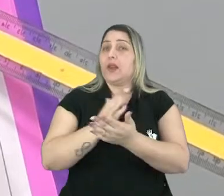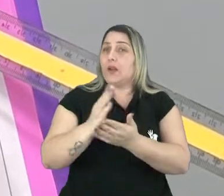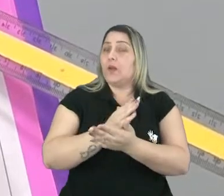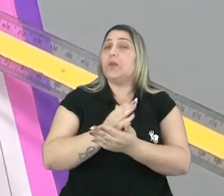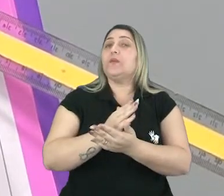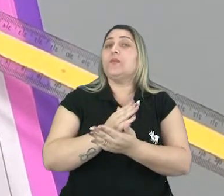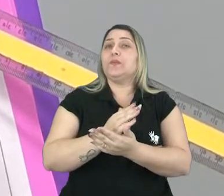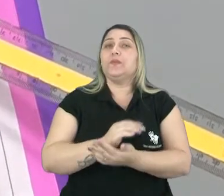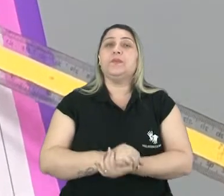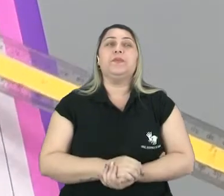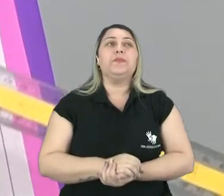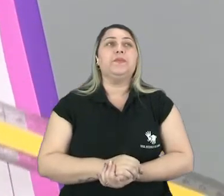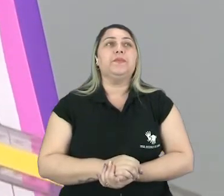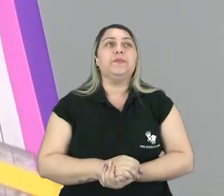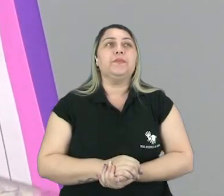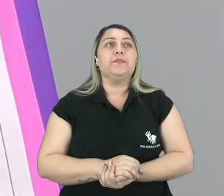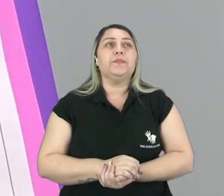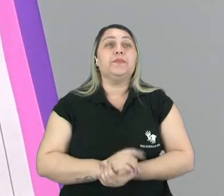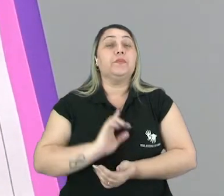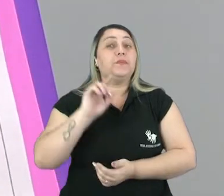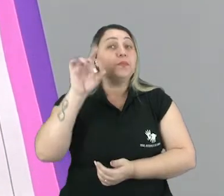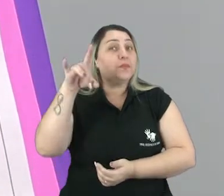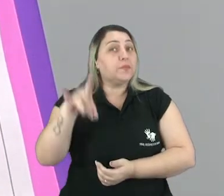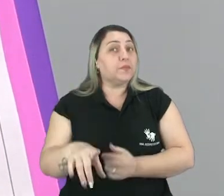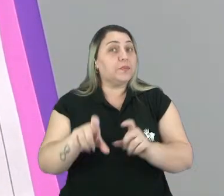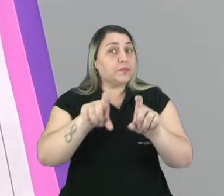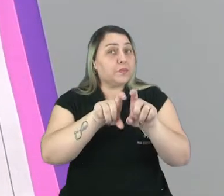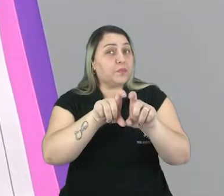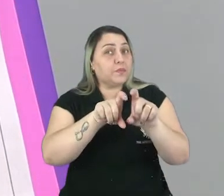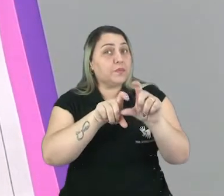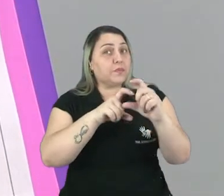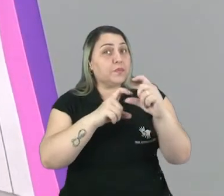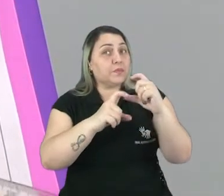coisa. Vamos para o último quadrinho.